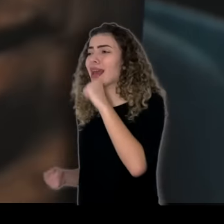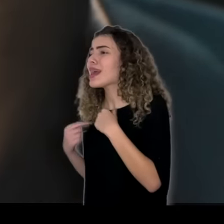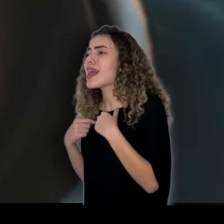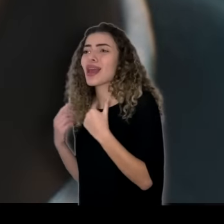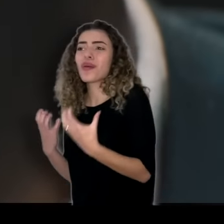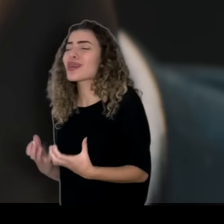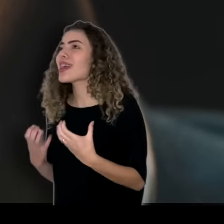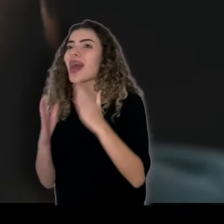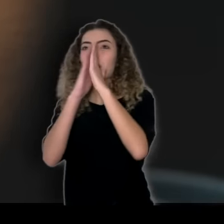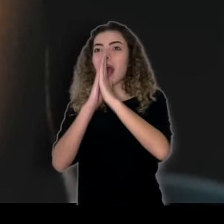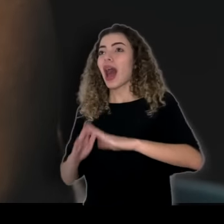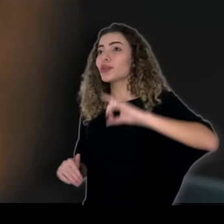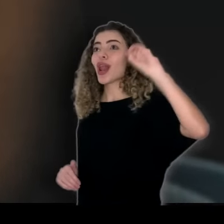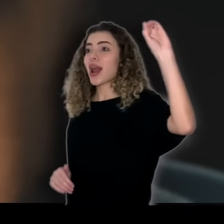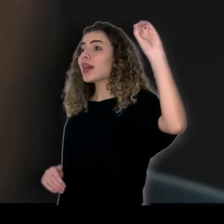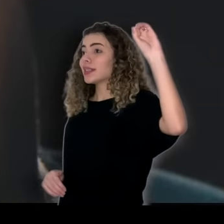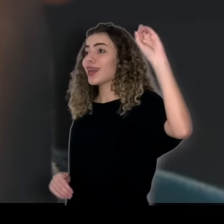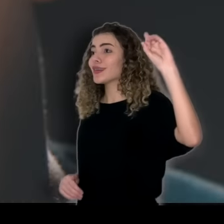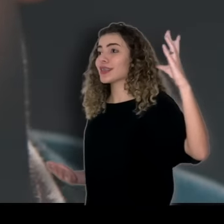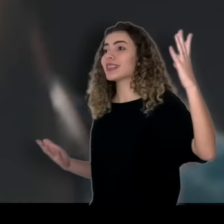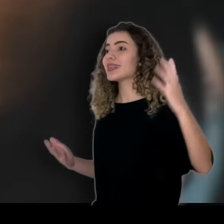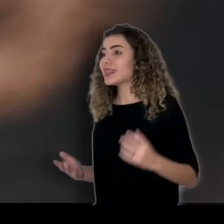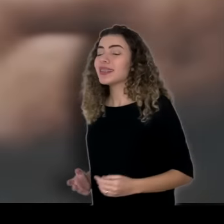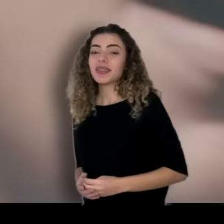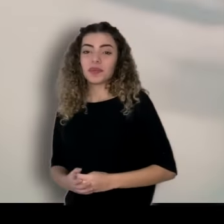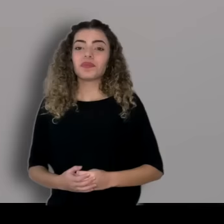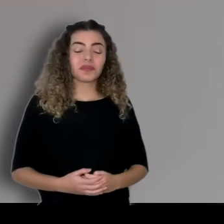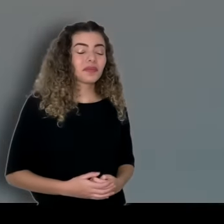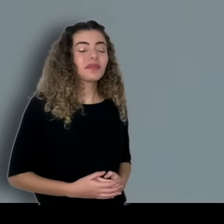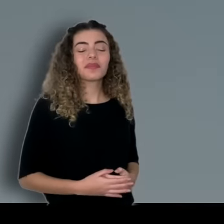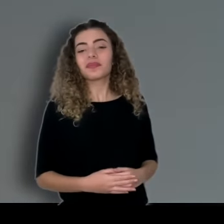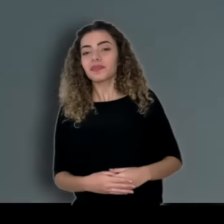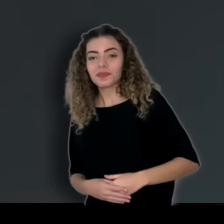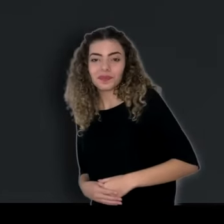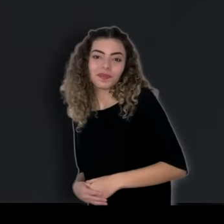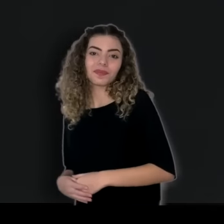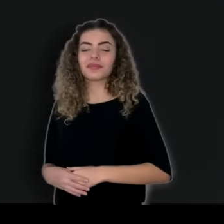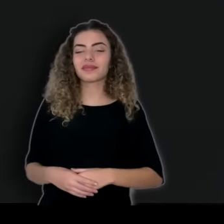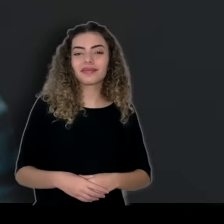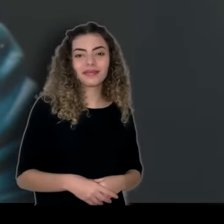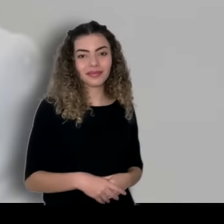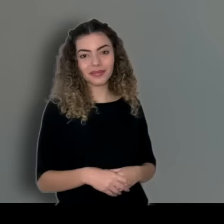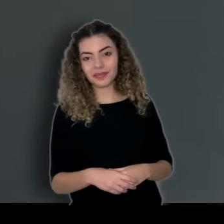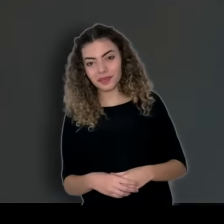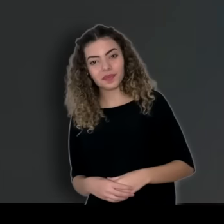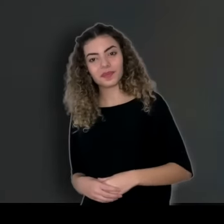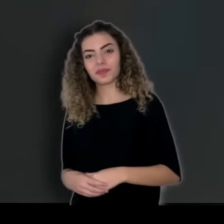Eu quero adorar Mesmo sendo surdo e mundo